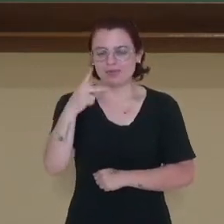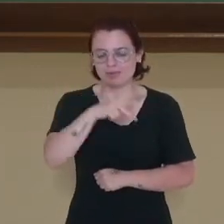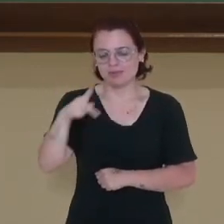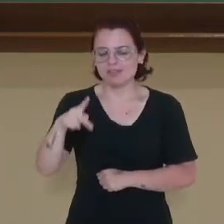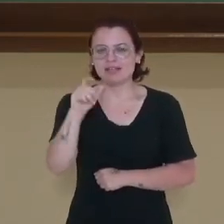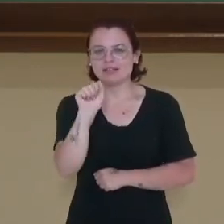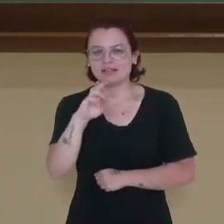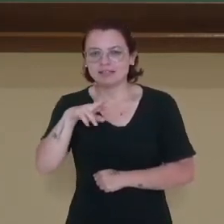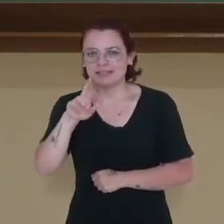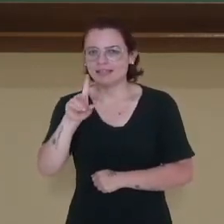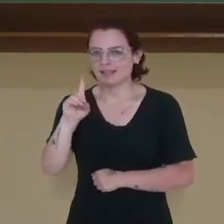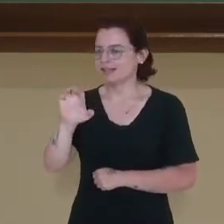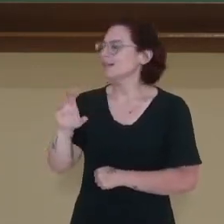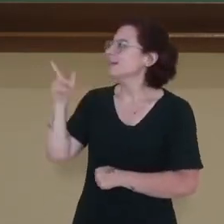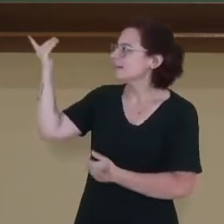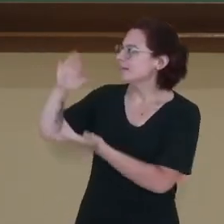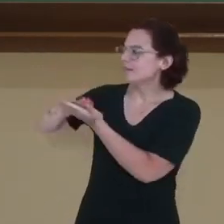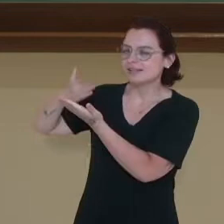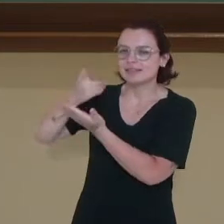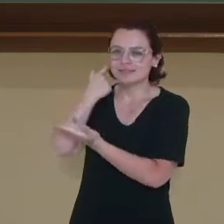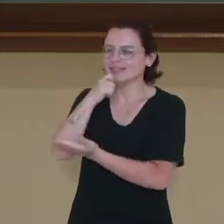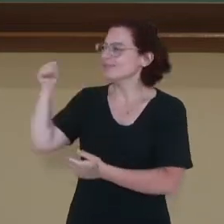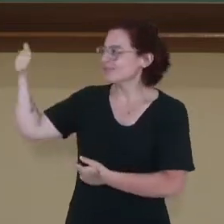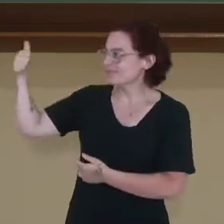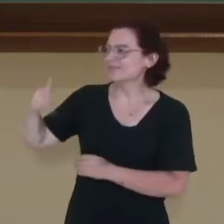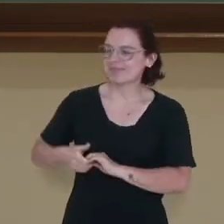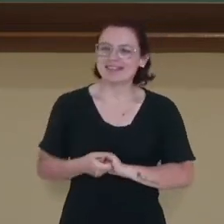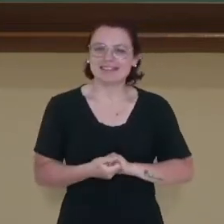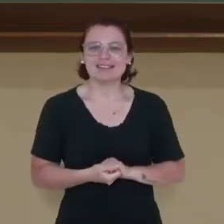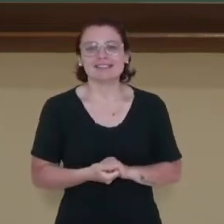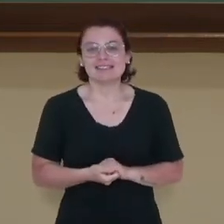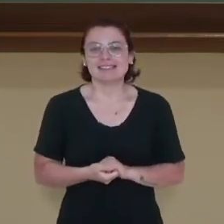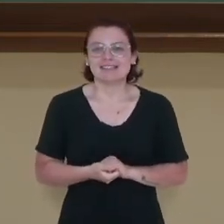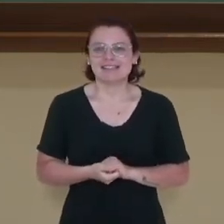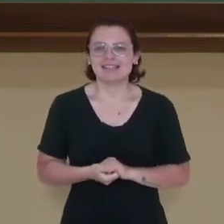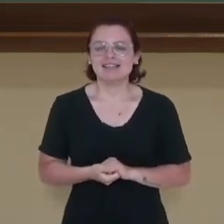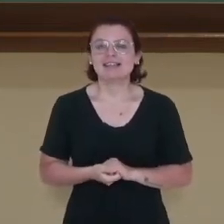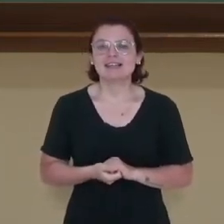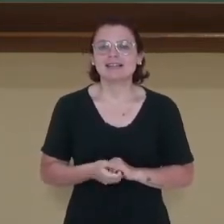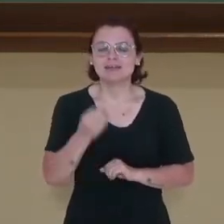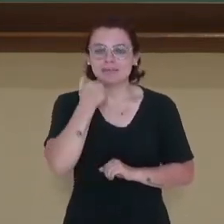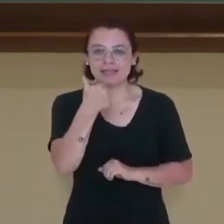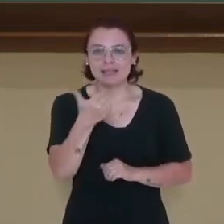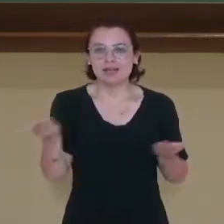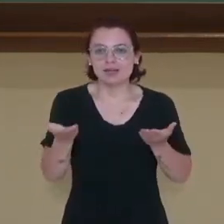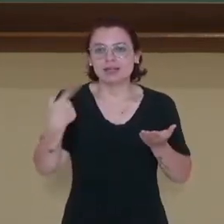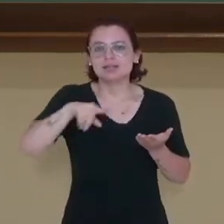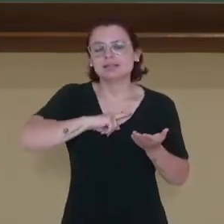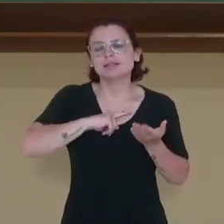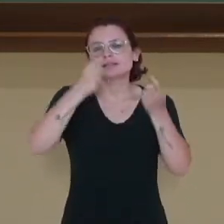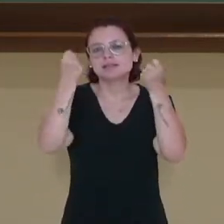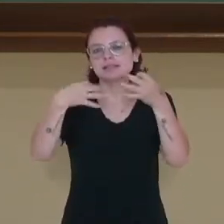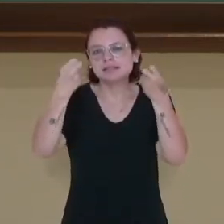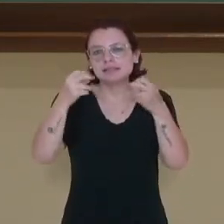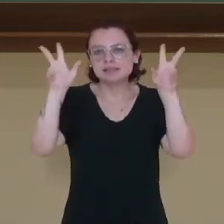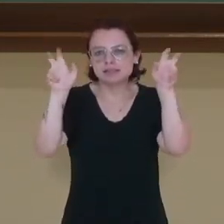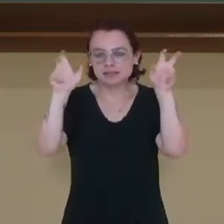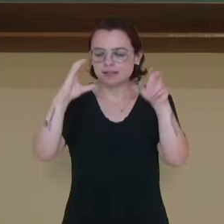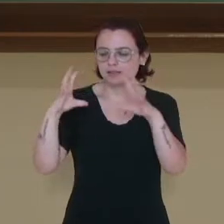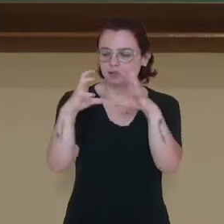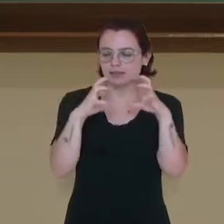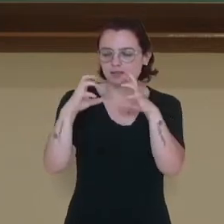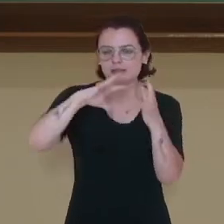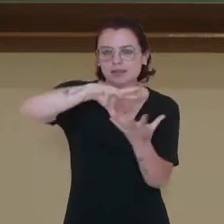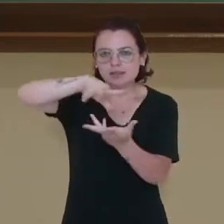nossa intérprete de Libras. Tudo bem, Beatriz? Muito bem. Nós iremos então tocar num assunto, sobre conflitos no